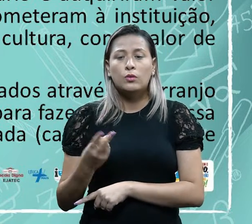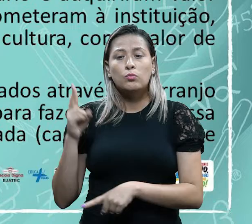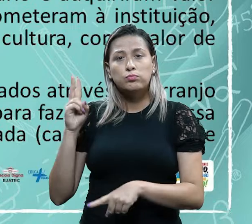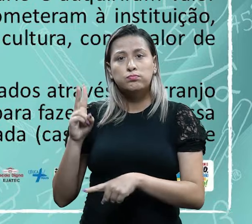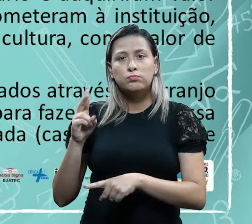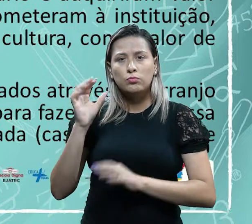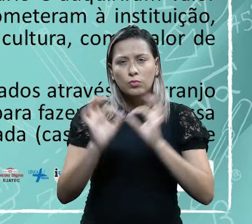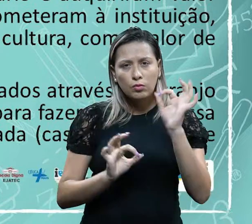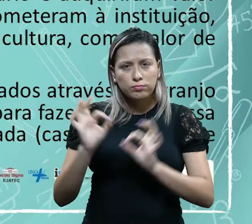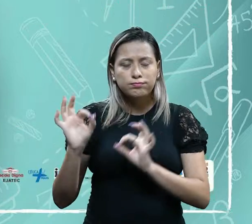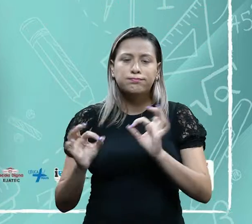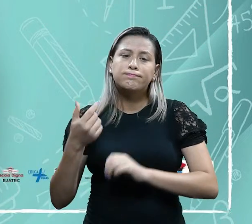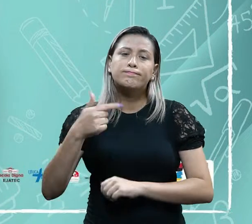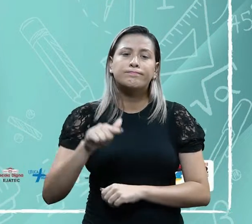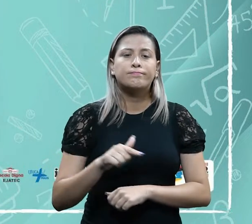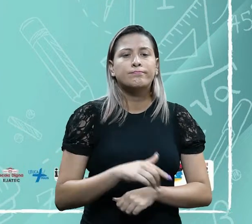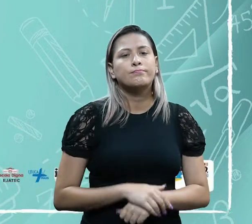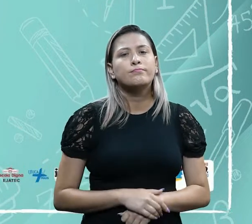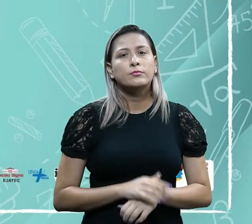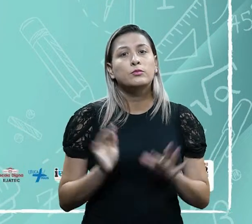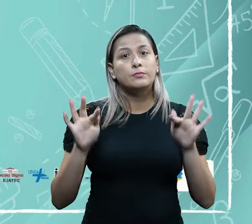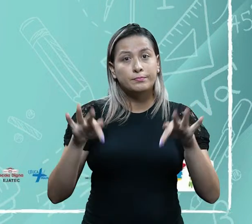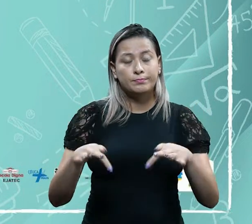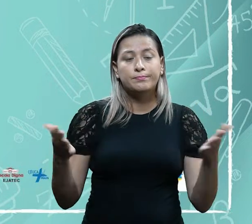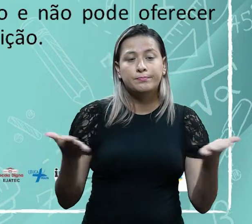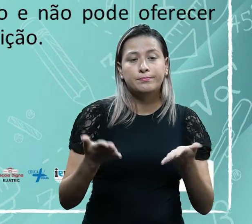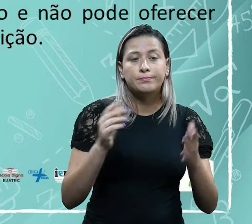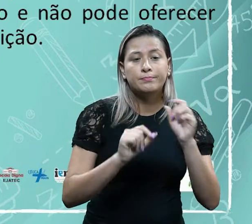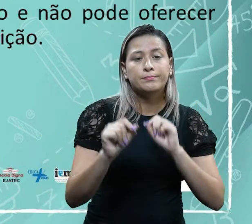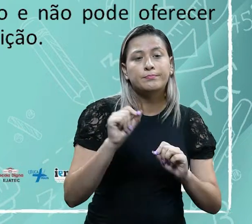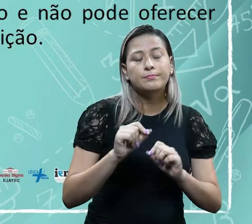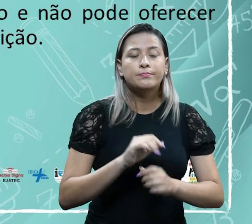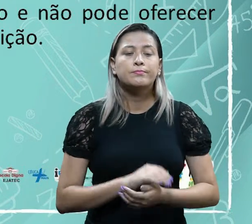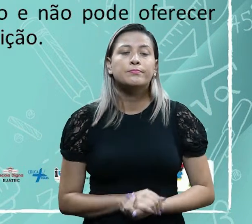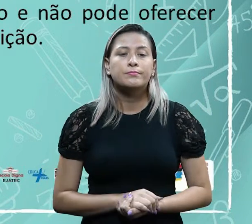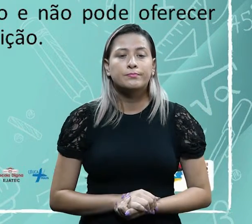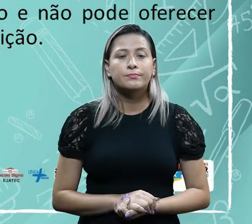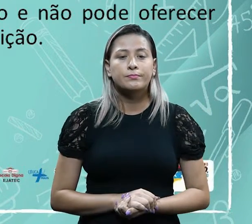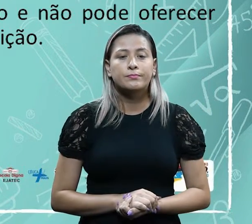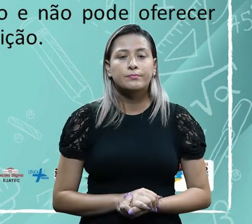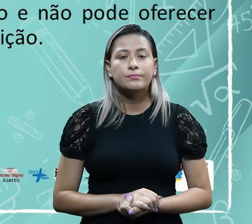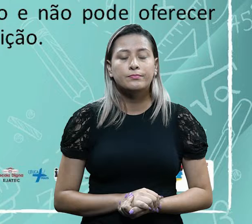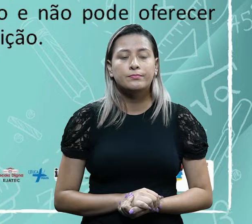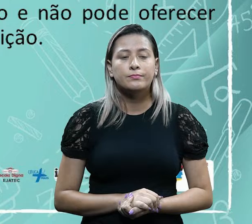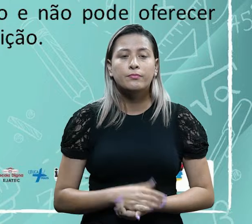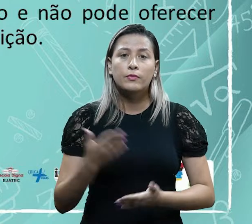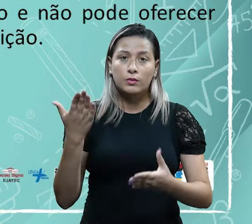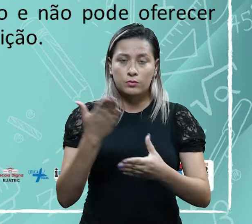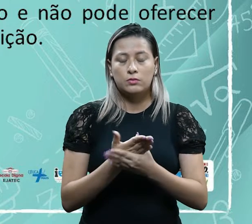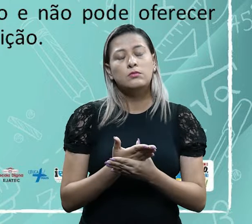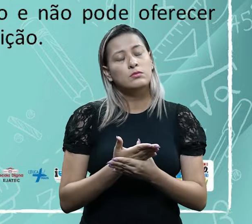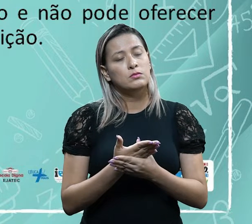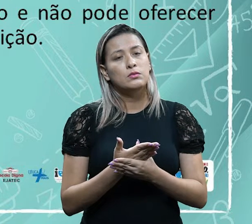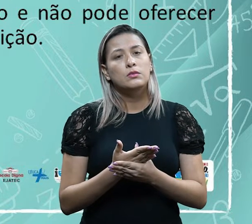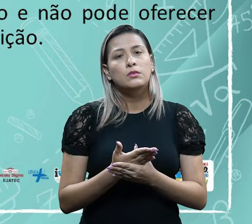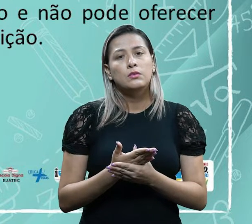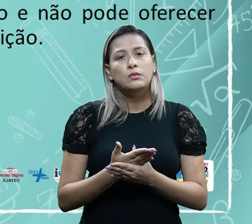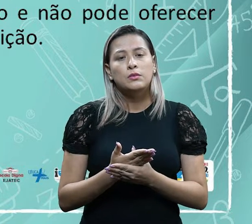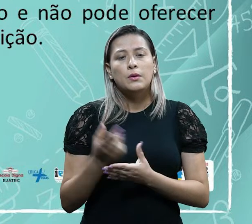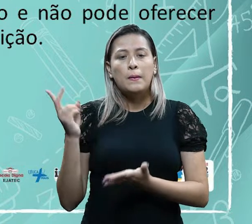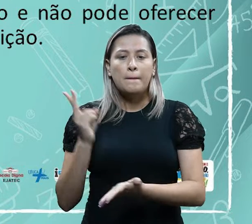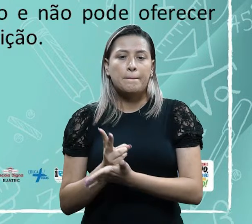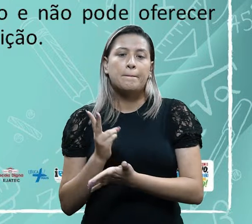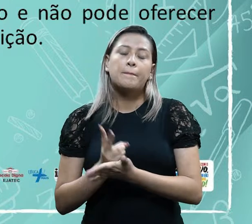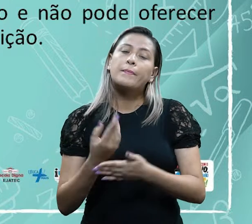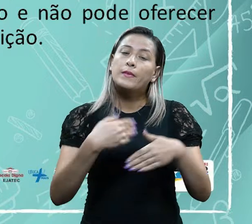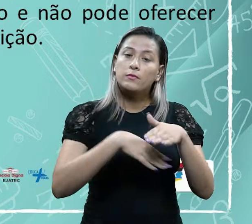restaurados, caso necessário. Bom, só finalizando, os arquivos permanentes, eles serão guardados